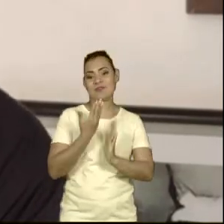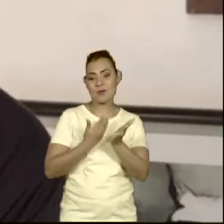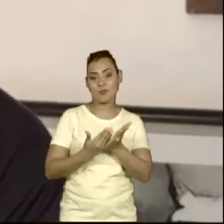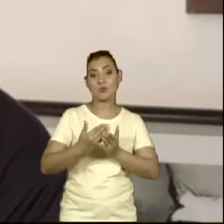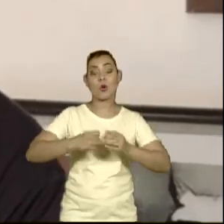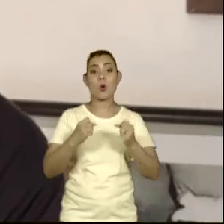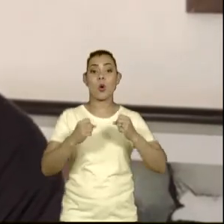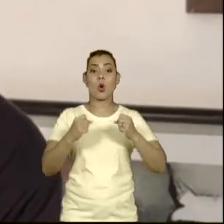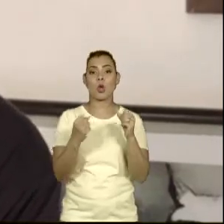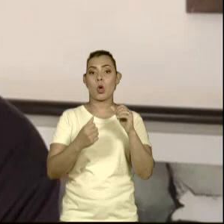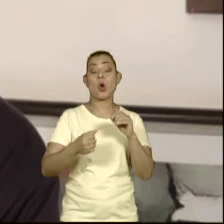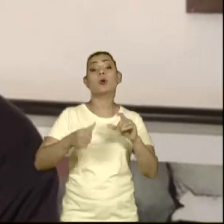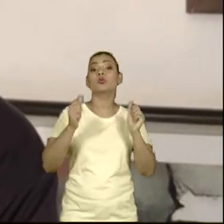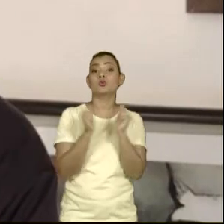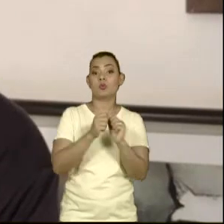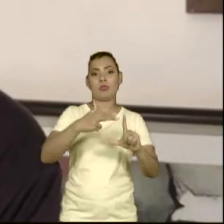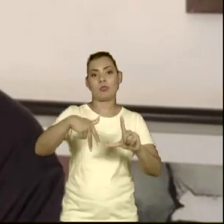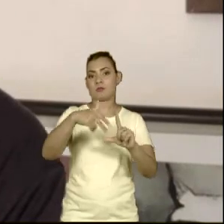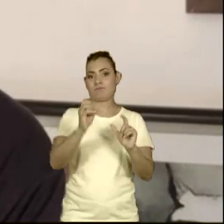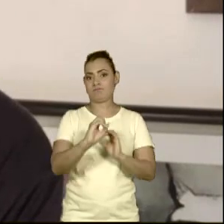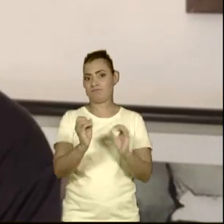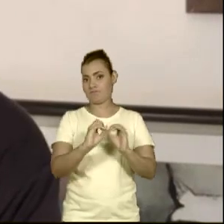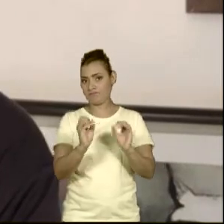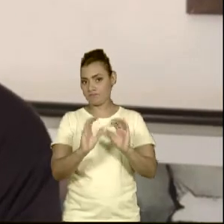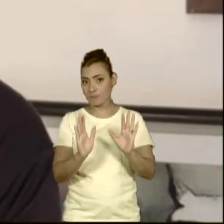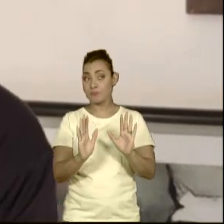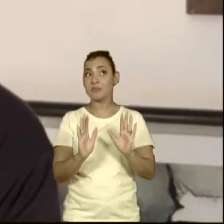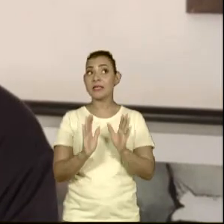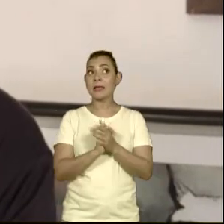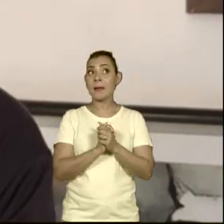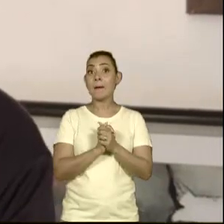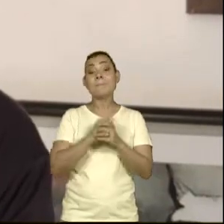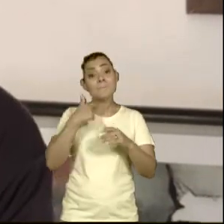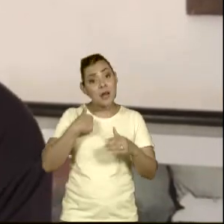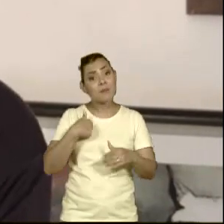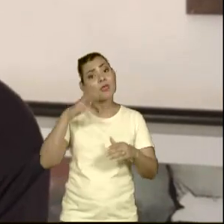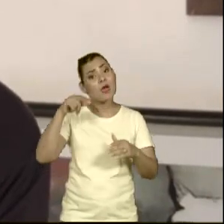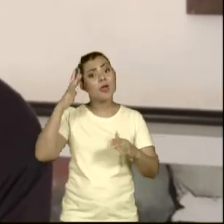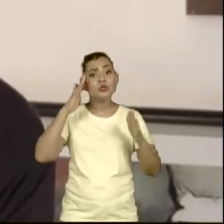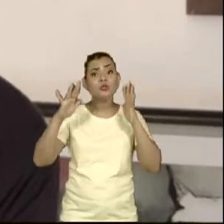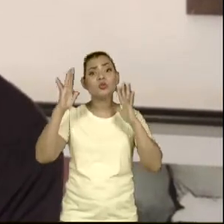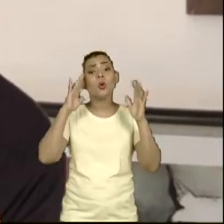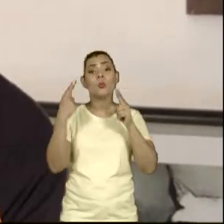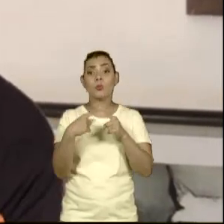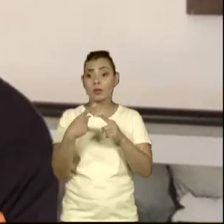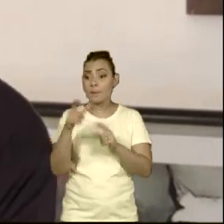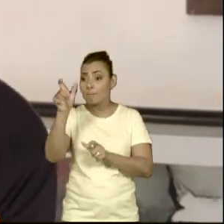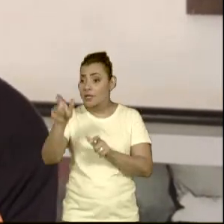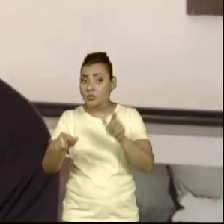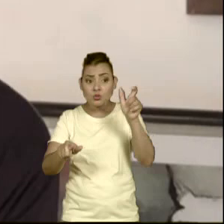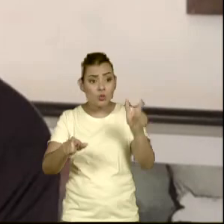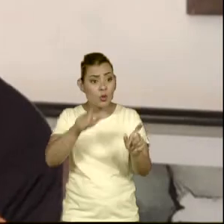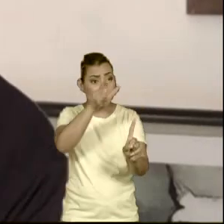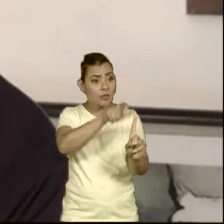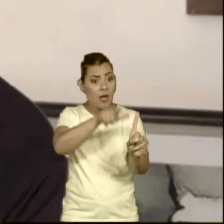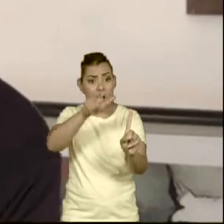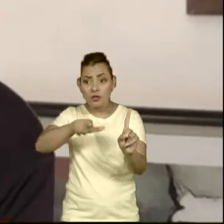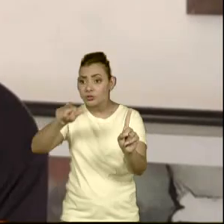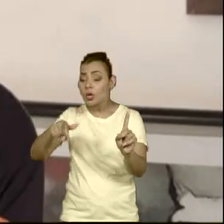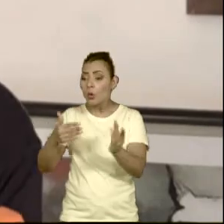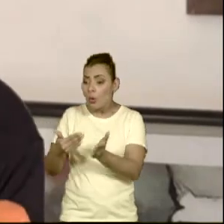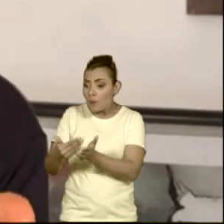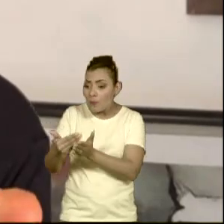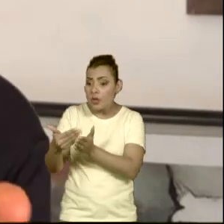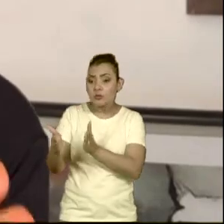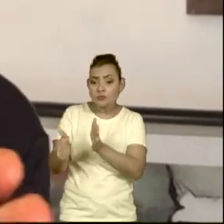Cocoricó sem desenho animado. Isso, para mim, era um sonho, porque a gente ia contar a história dos personagens com começo, meio